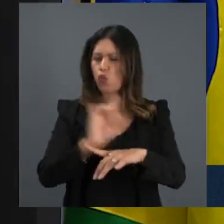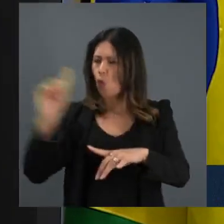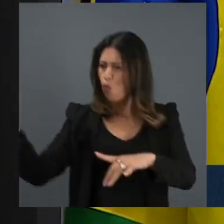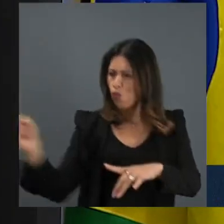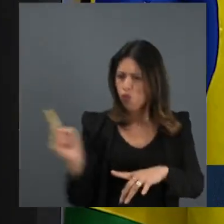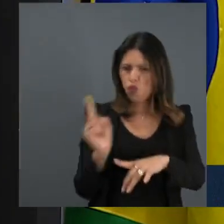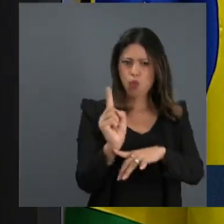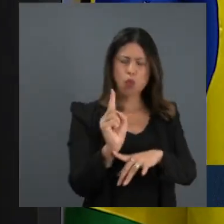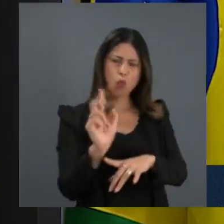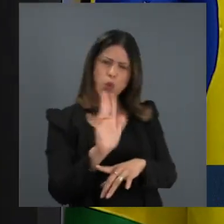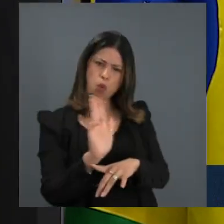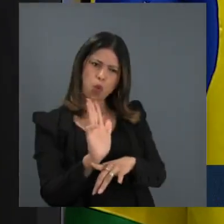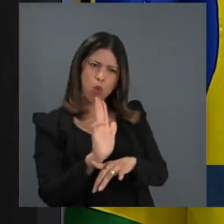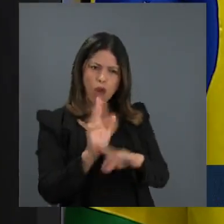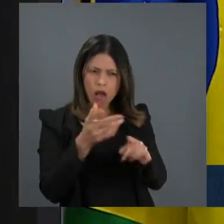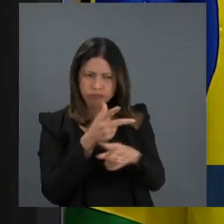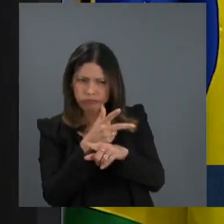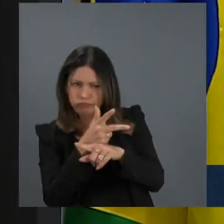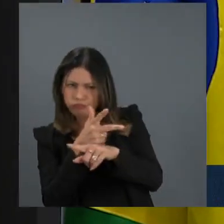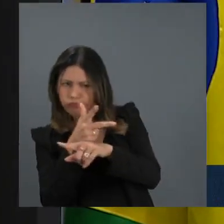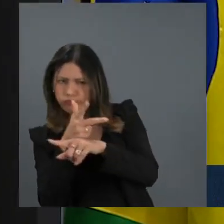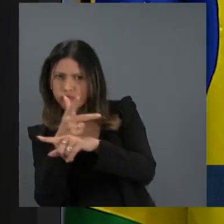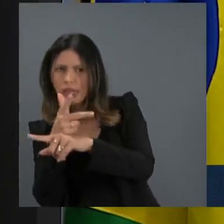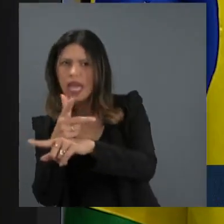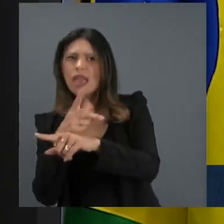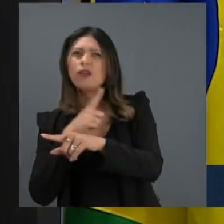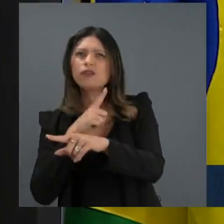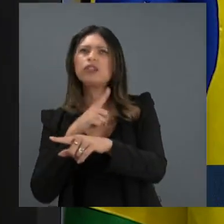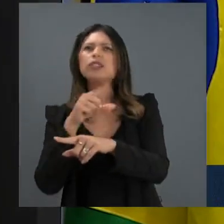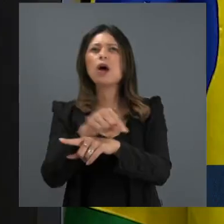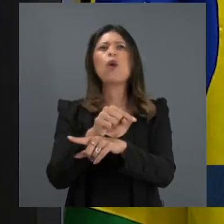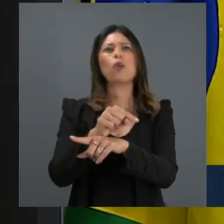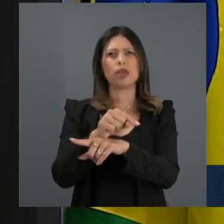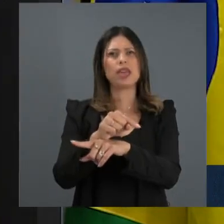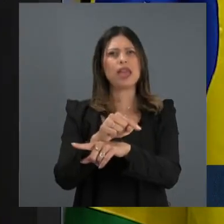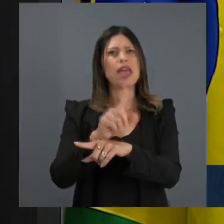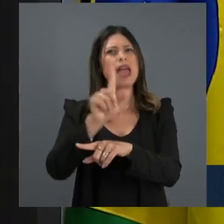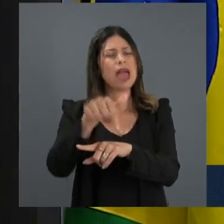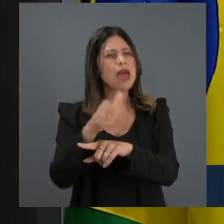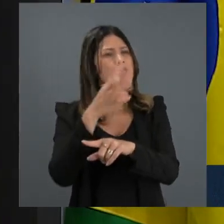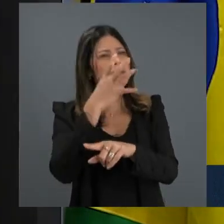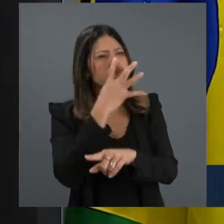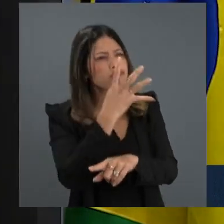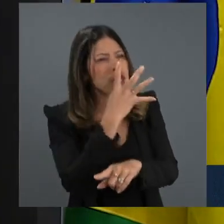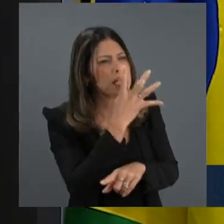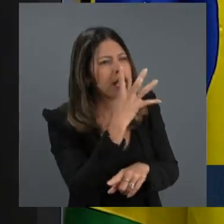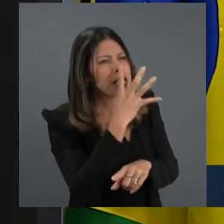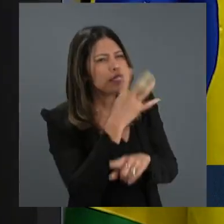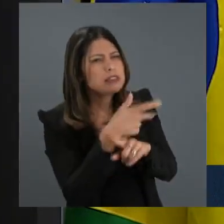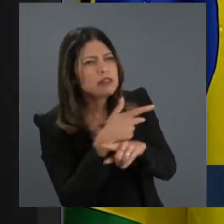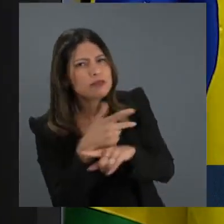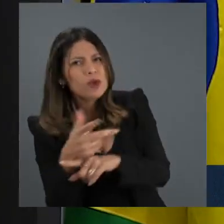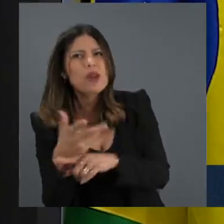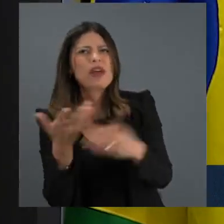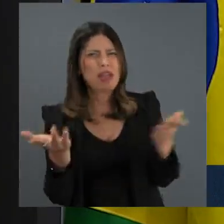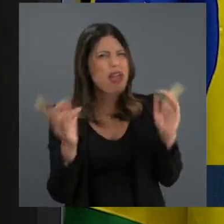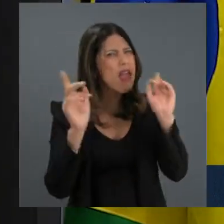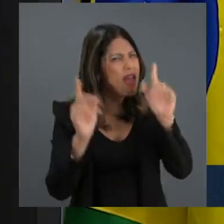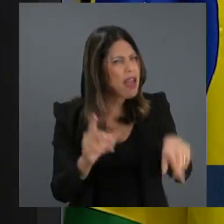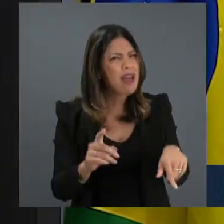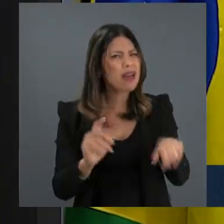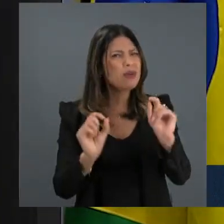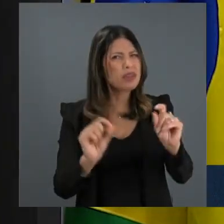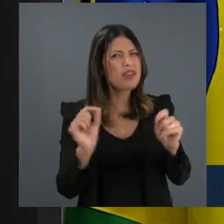aos escombros das enchentes com uma direção típica de produção cinematográfica. Isso é ou não é